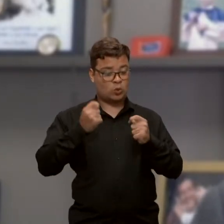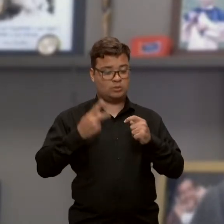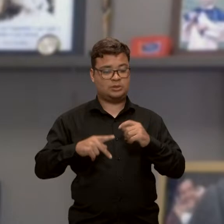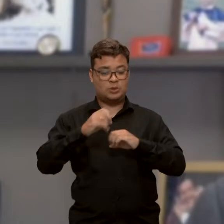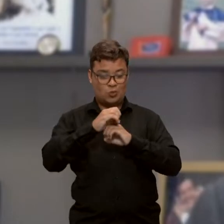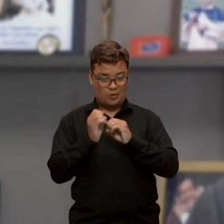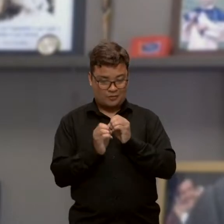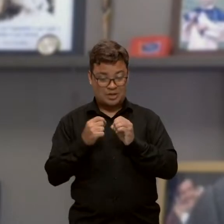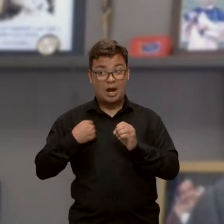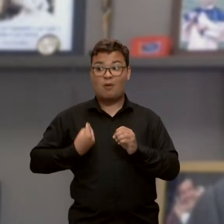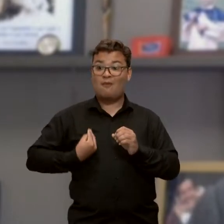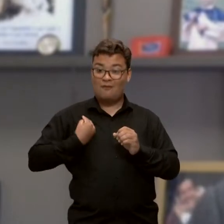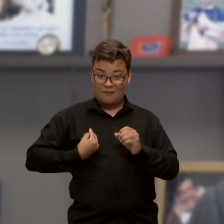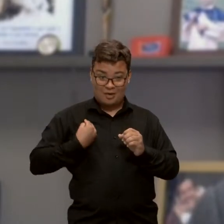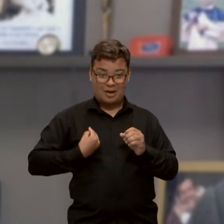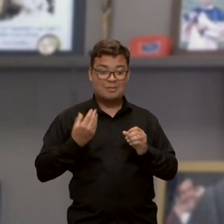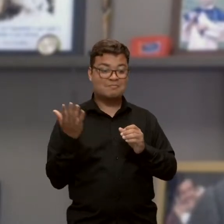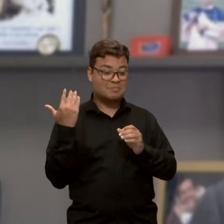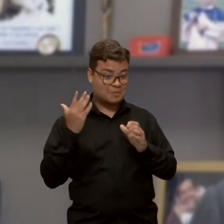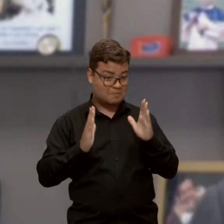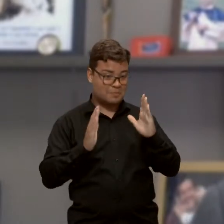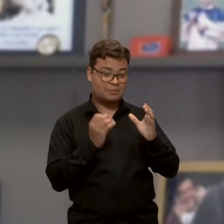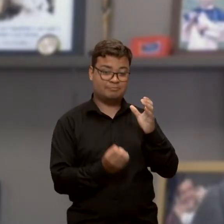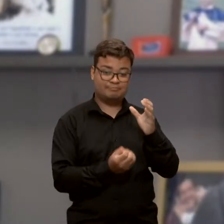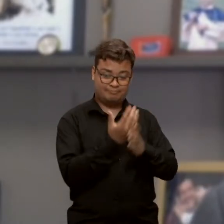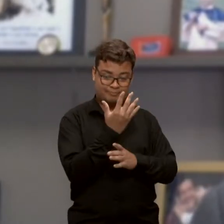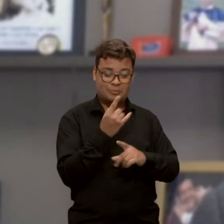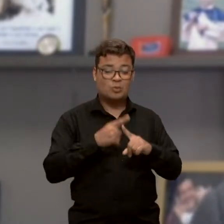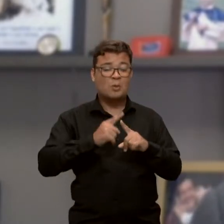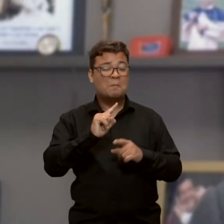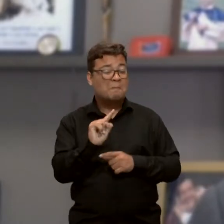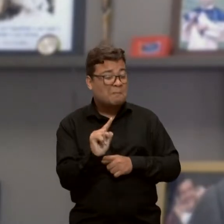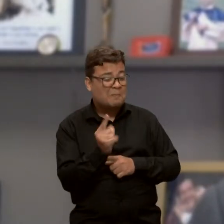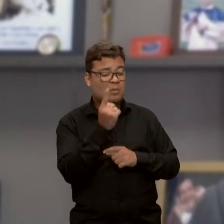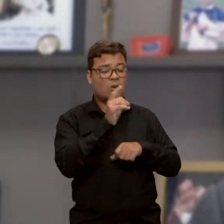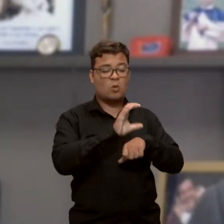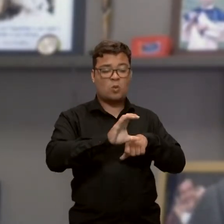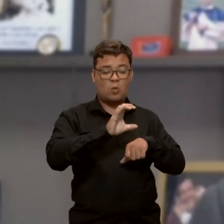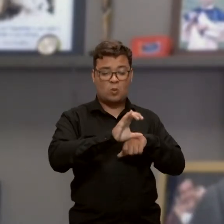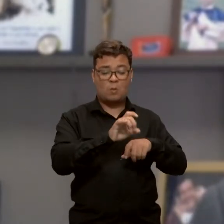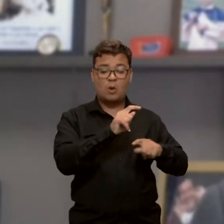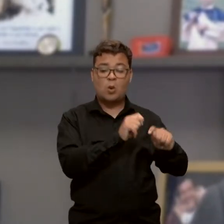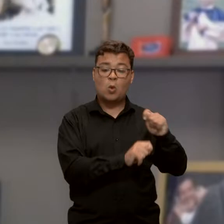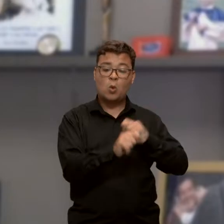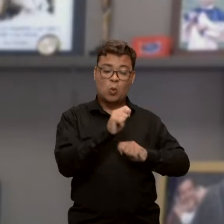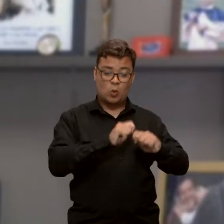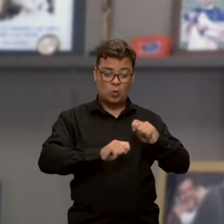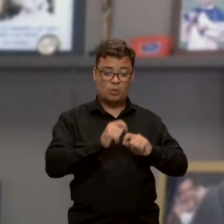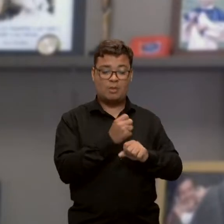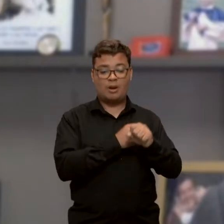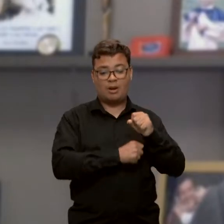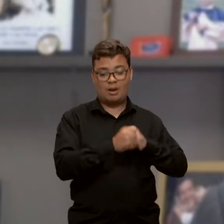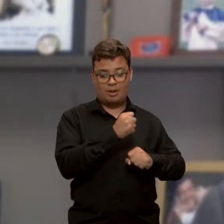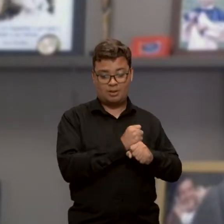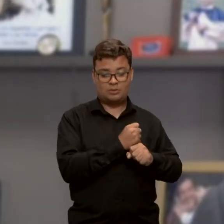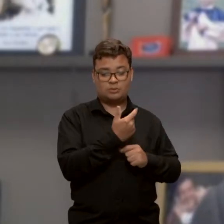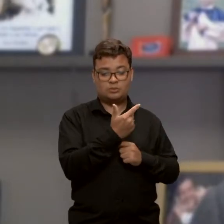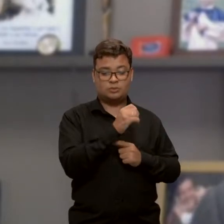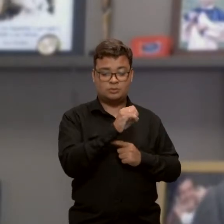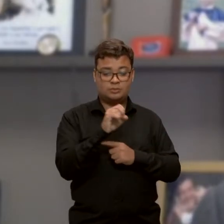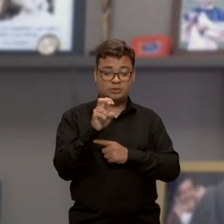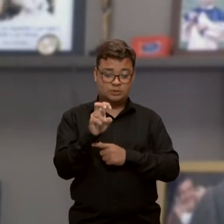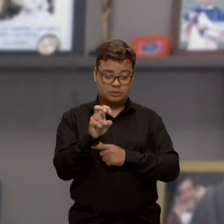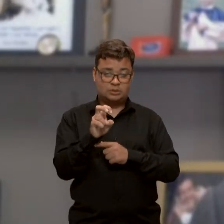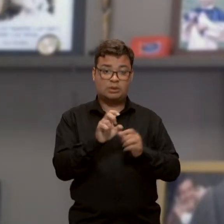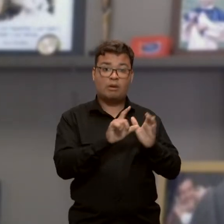UFG, que, na verdade, começou com um curso de economia em 2005, tardiamente. Eu era o diretor